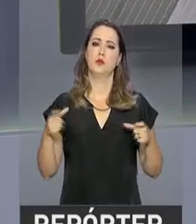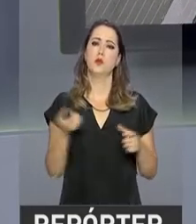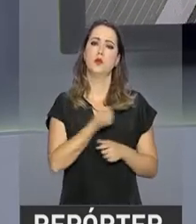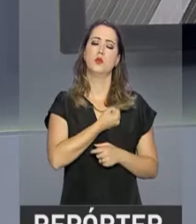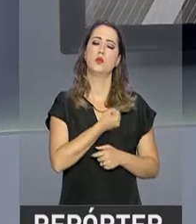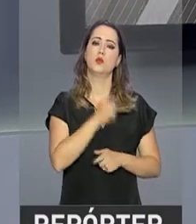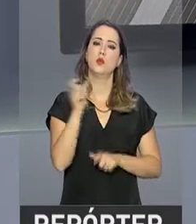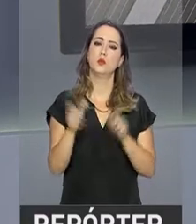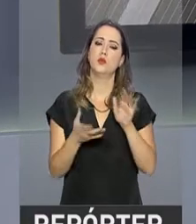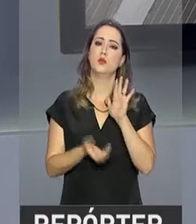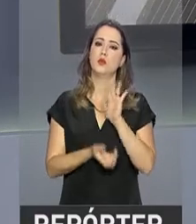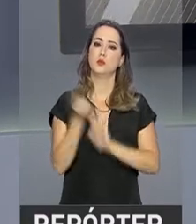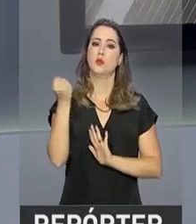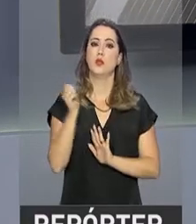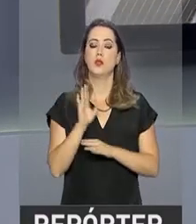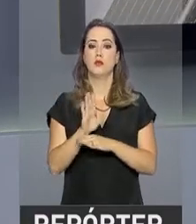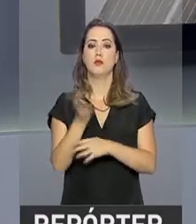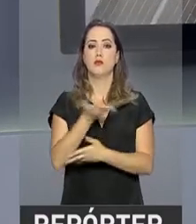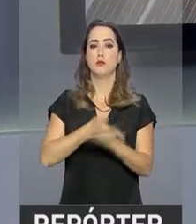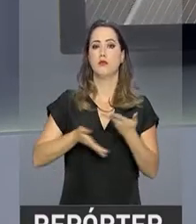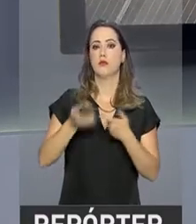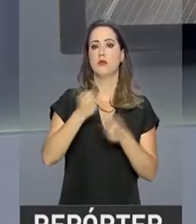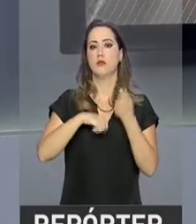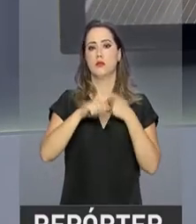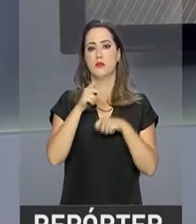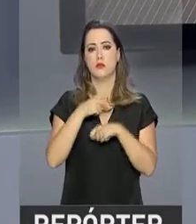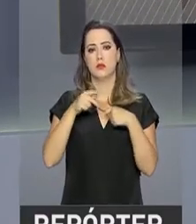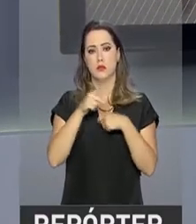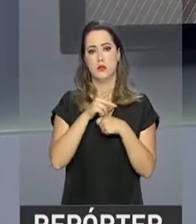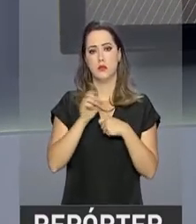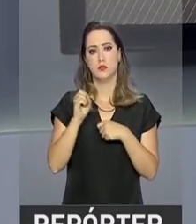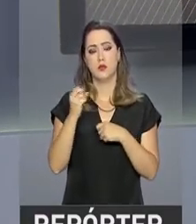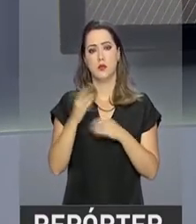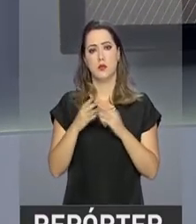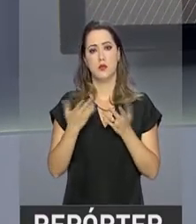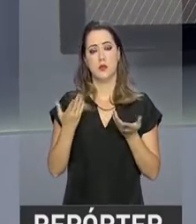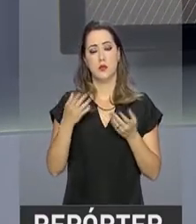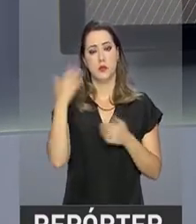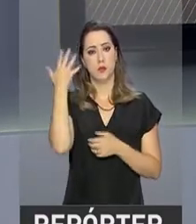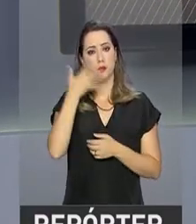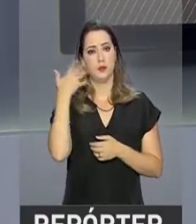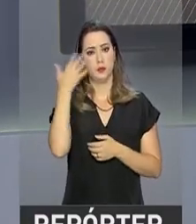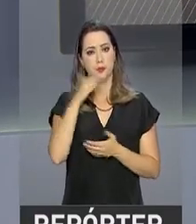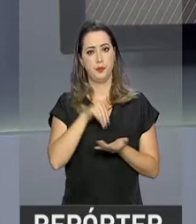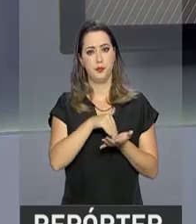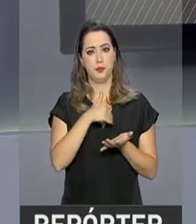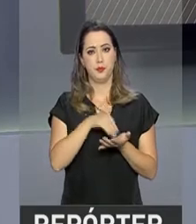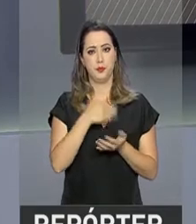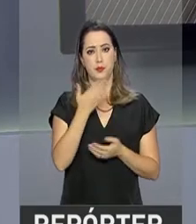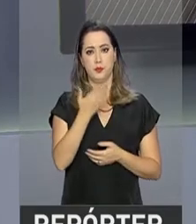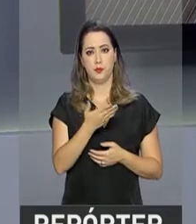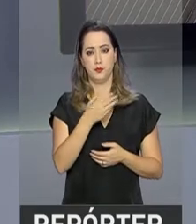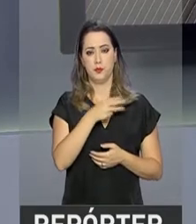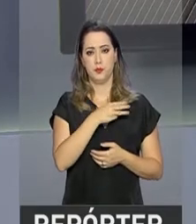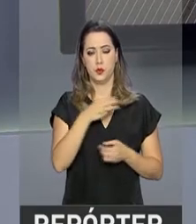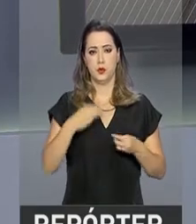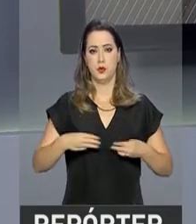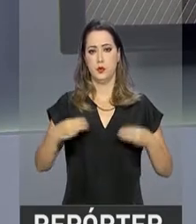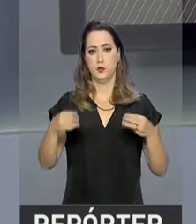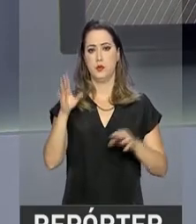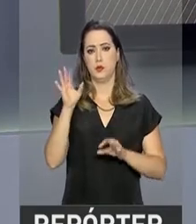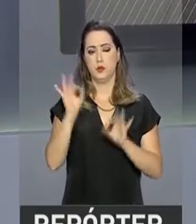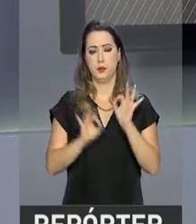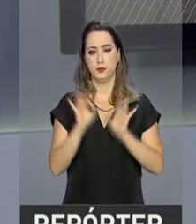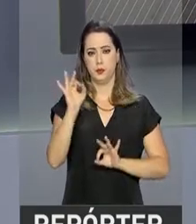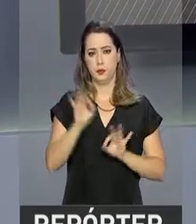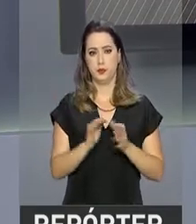do número de beneficiados ajuda a movimentar a economia do país como explica o secretário executivo do ministério do planejamento